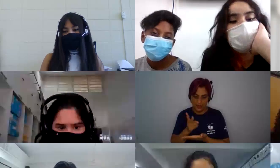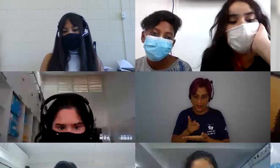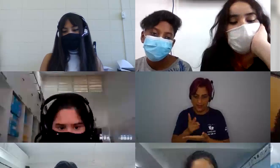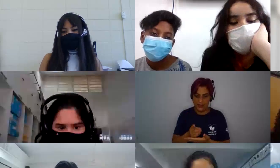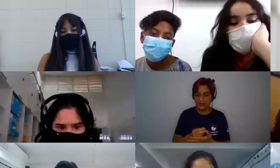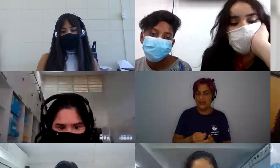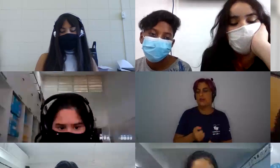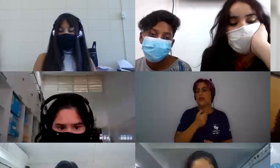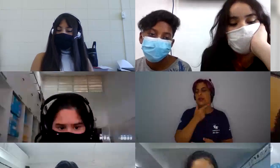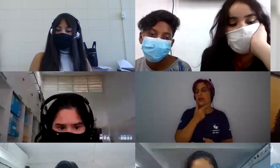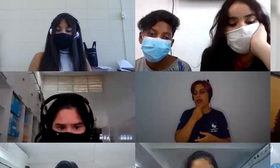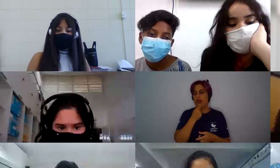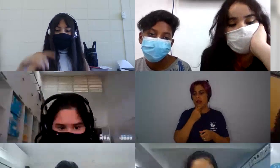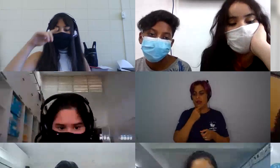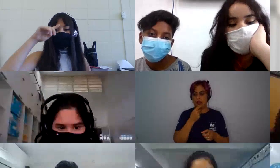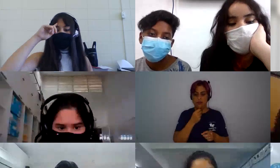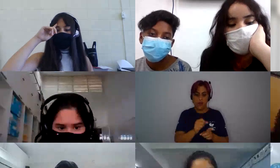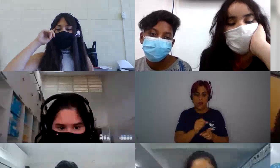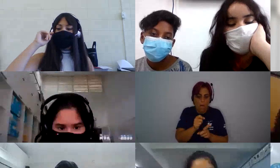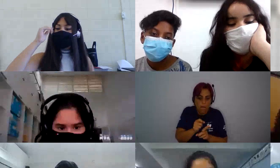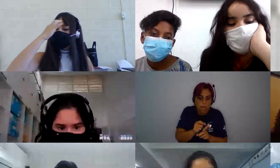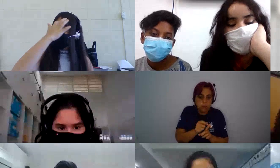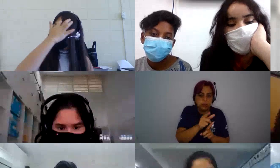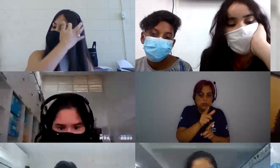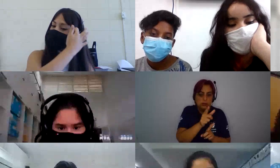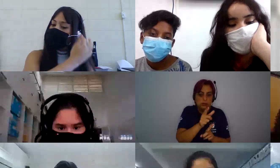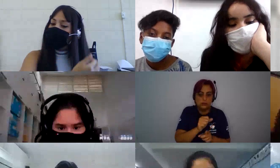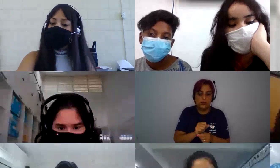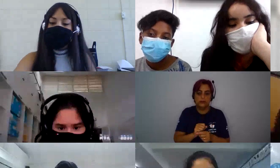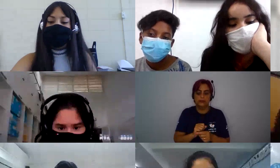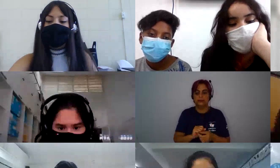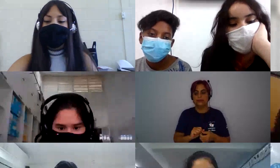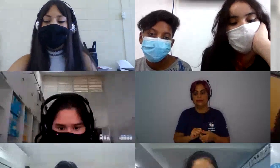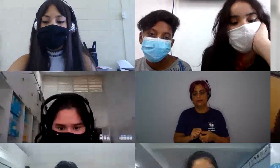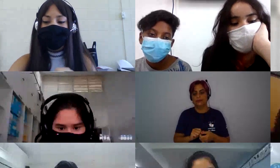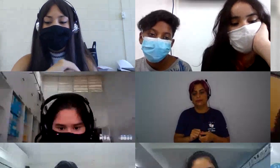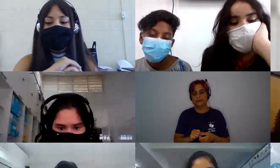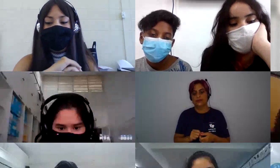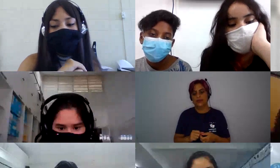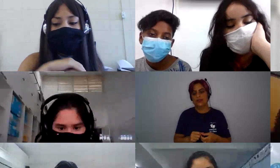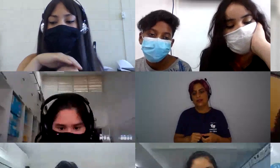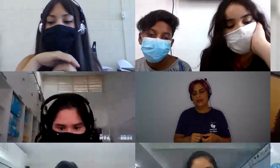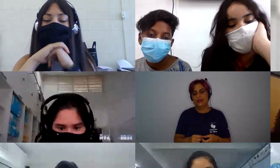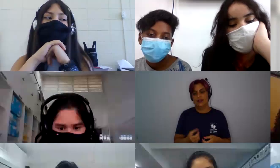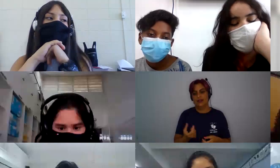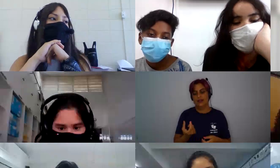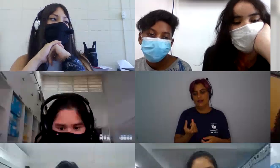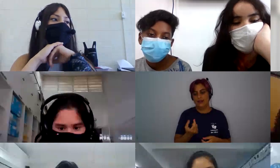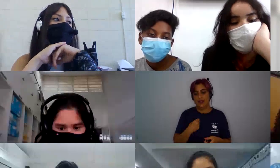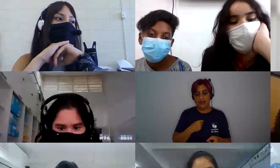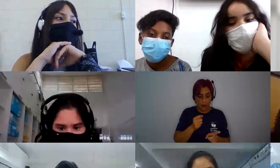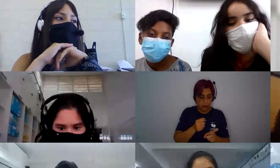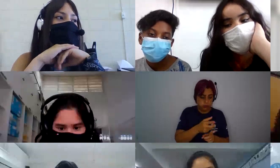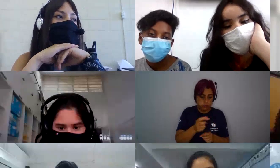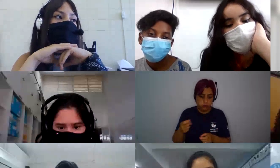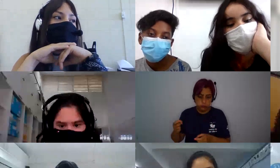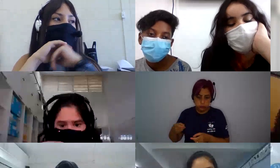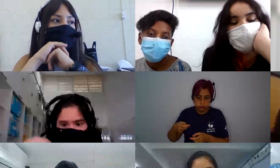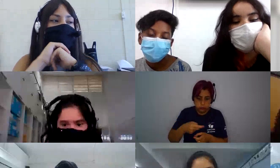menino ejacula, cada vez que o menino solta o esperma, ele solta ali uns trilhões de espermatozoides, né,